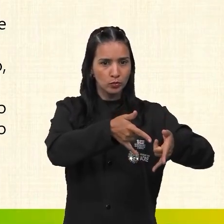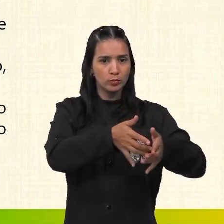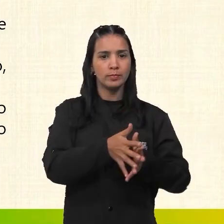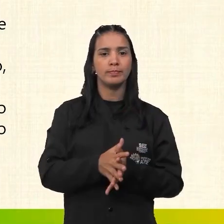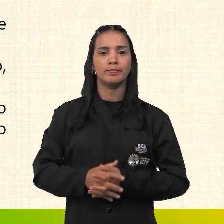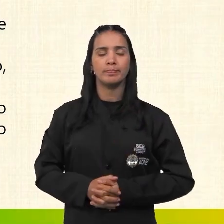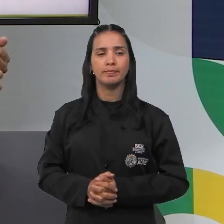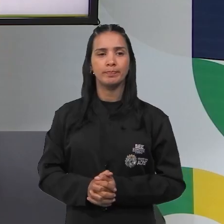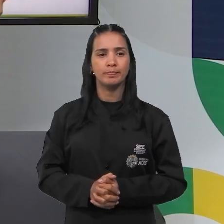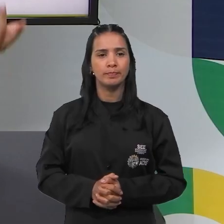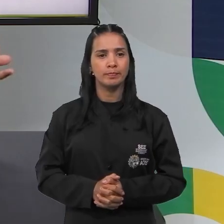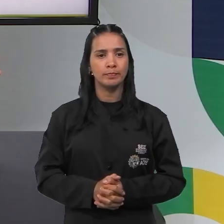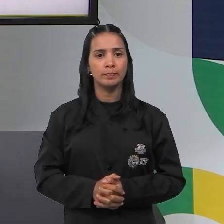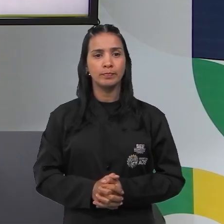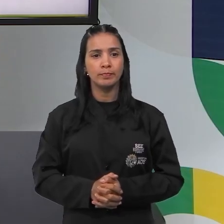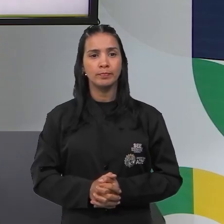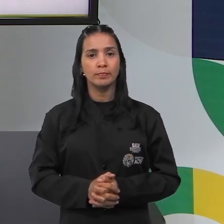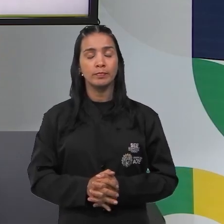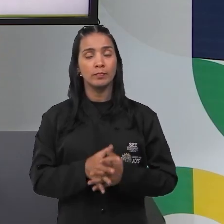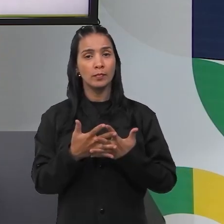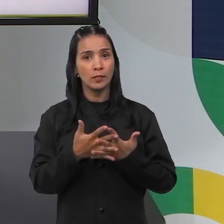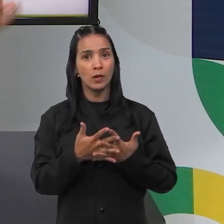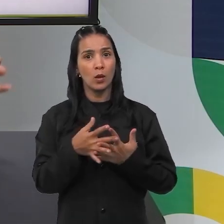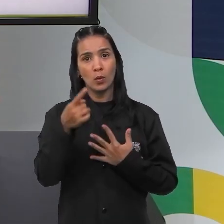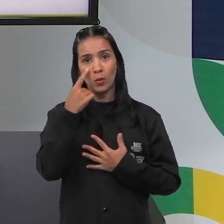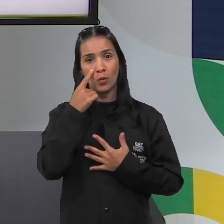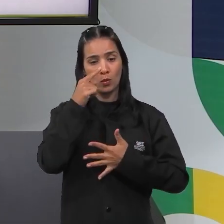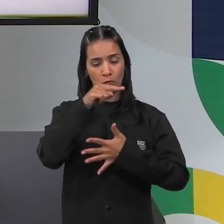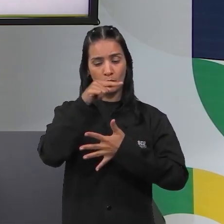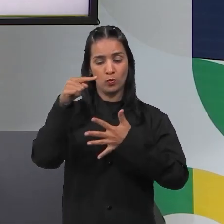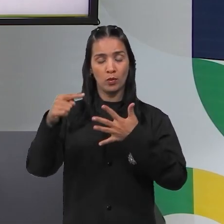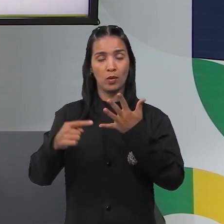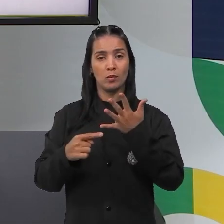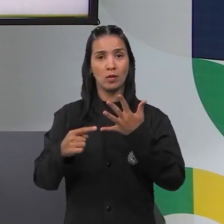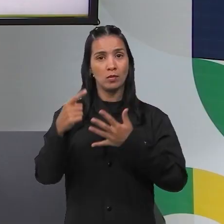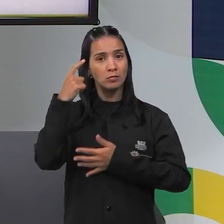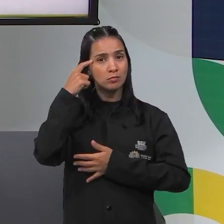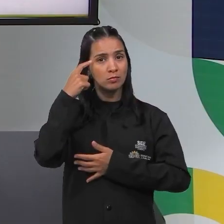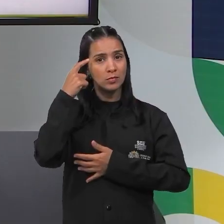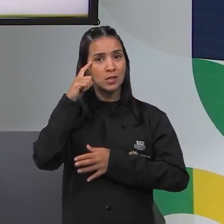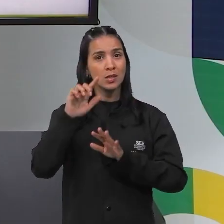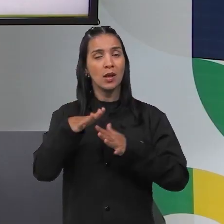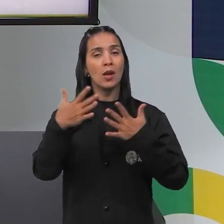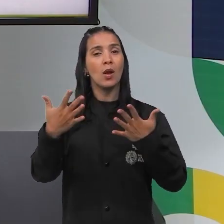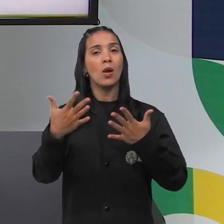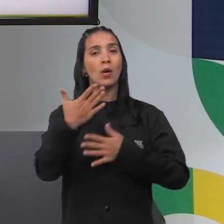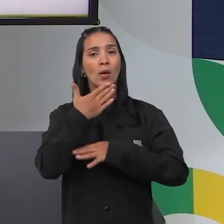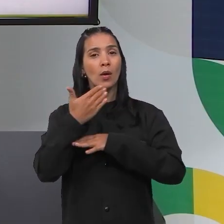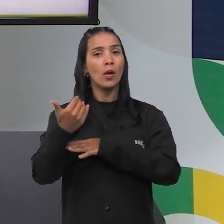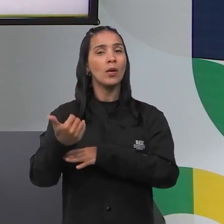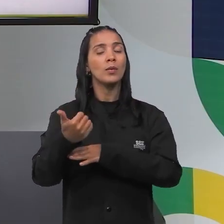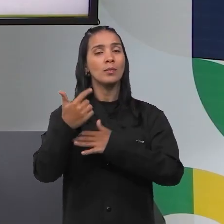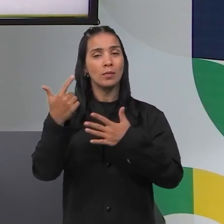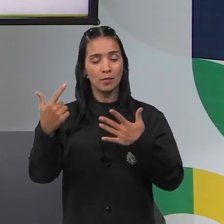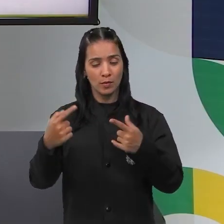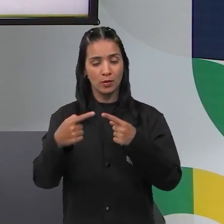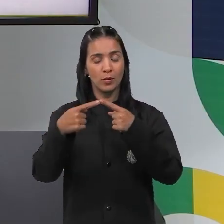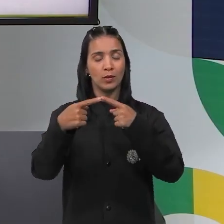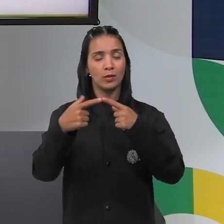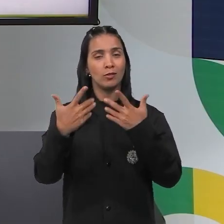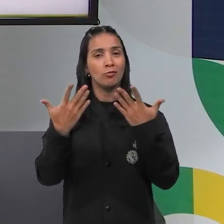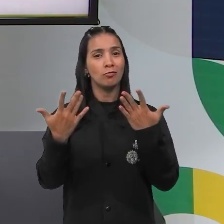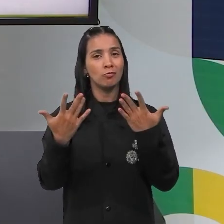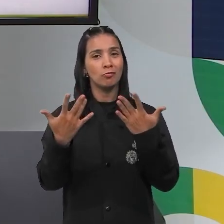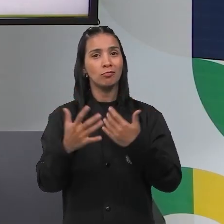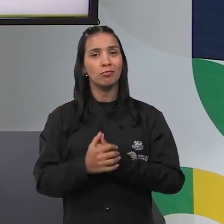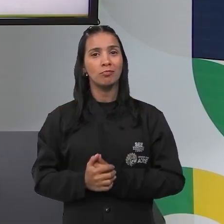Então, vamos às nossas alternativas e ver qual delas se encaixa melhor na questão, tudo bem? Vamos começar pela letra E